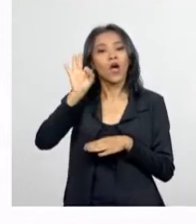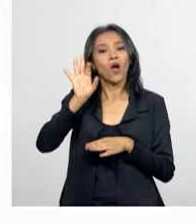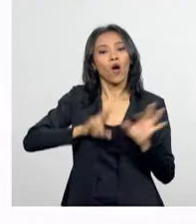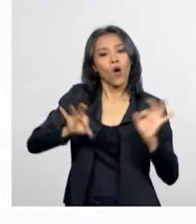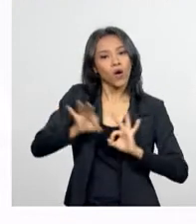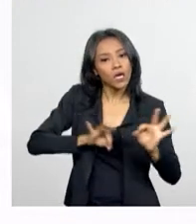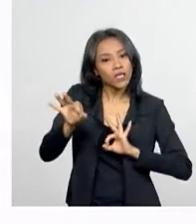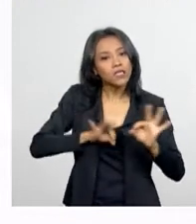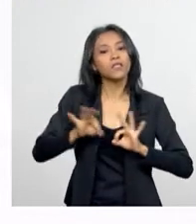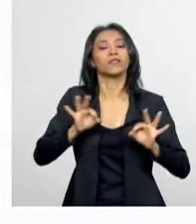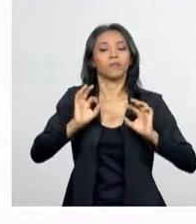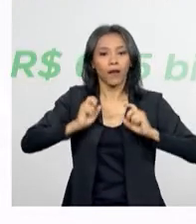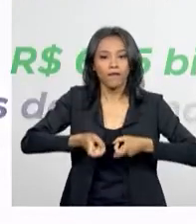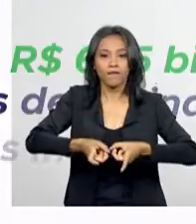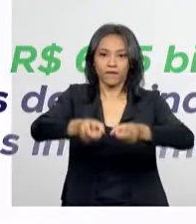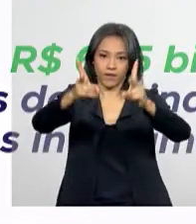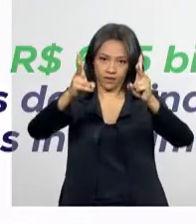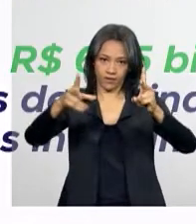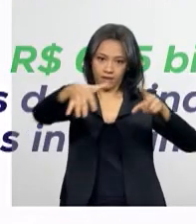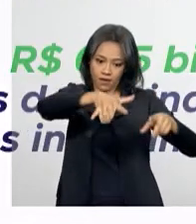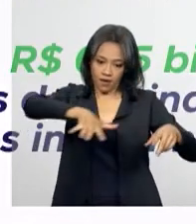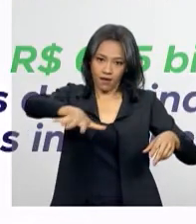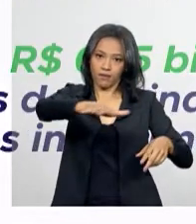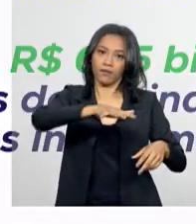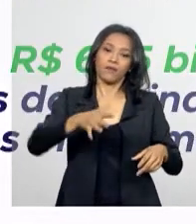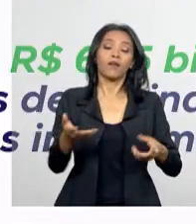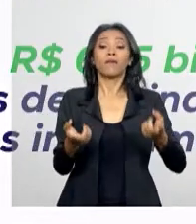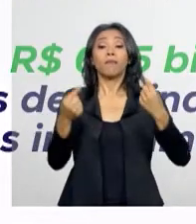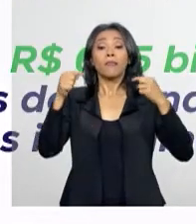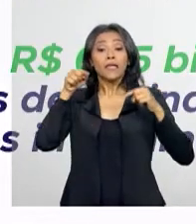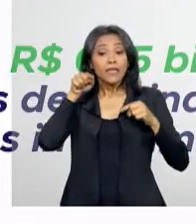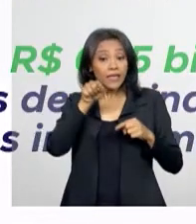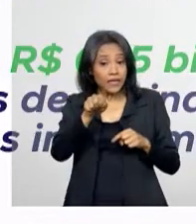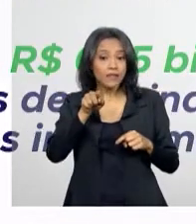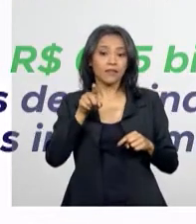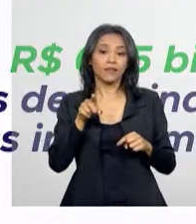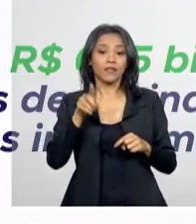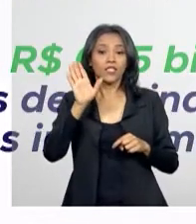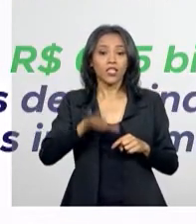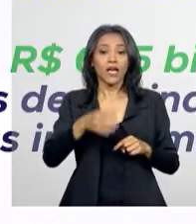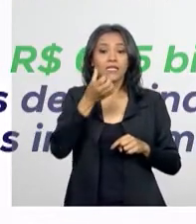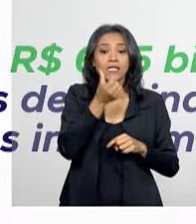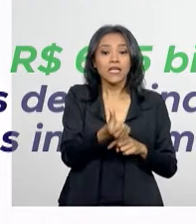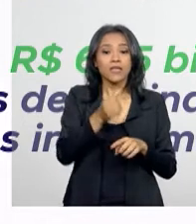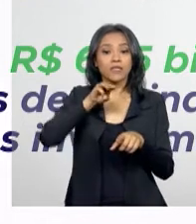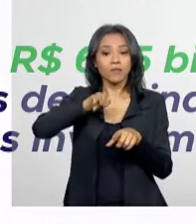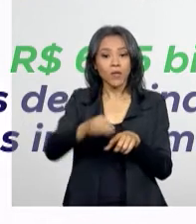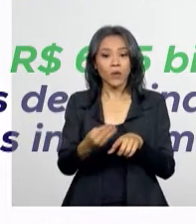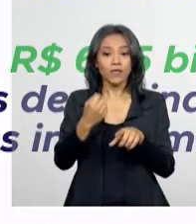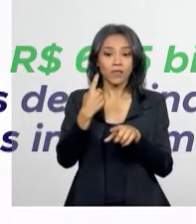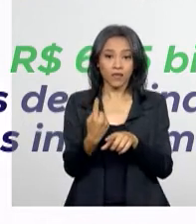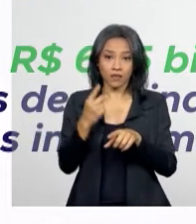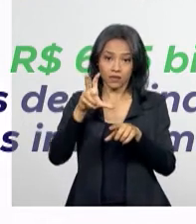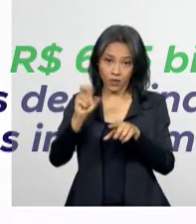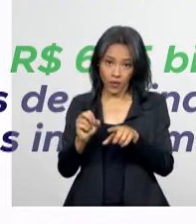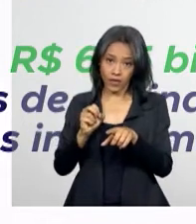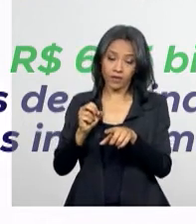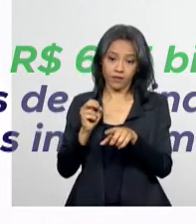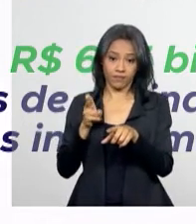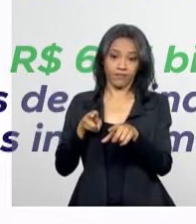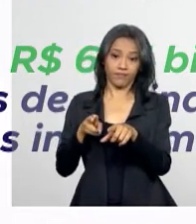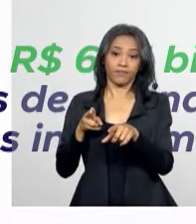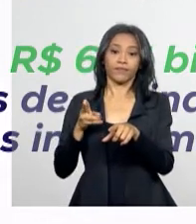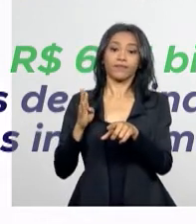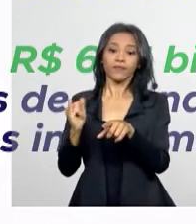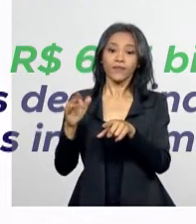em prática nesse leilão foram 6 milhões 150 milhões de reais de bônus de assinatura